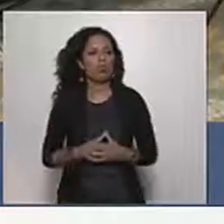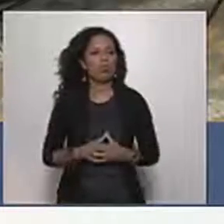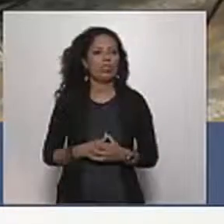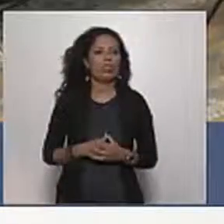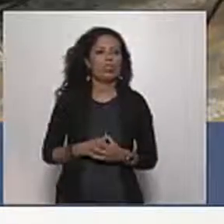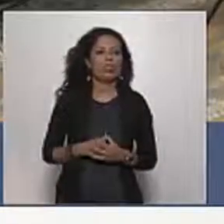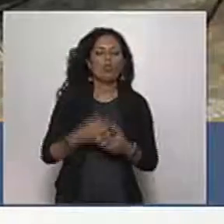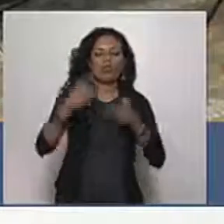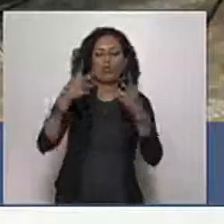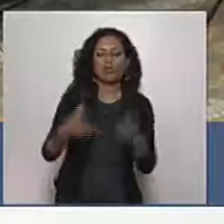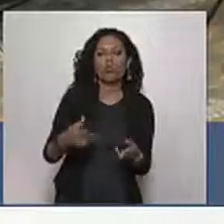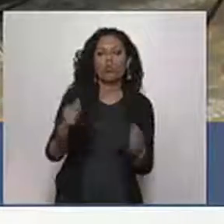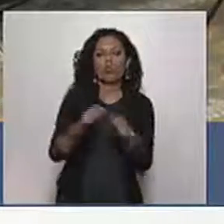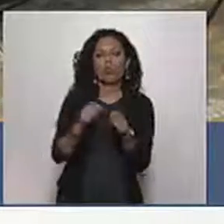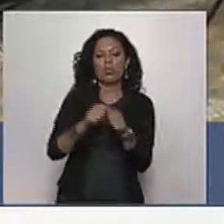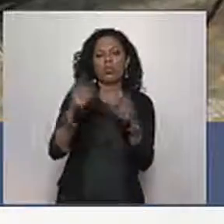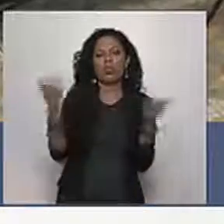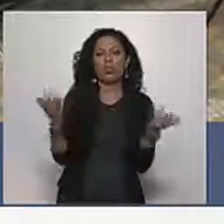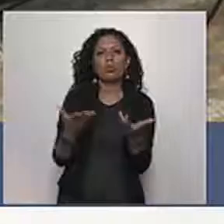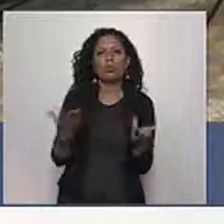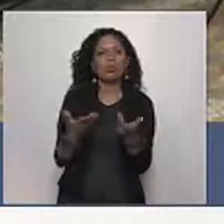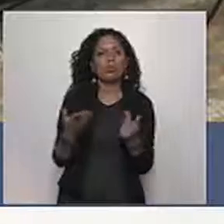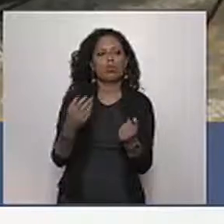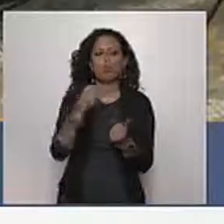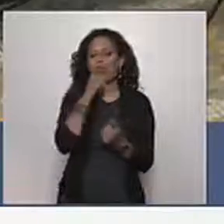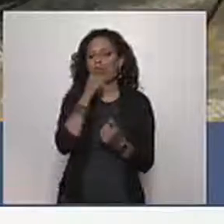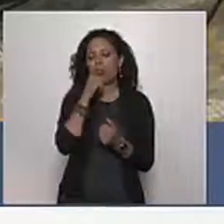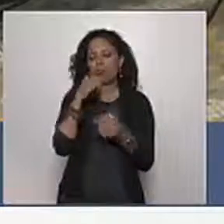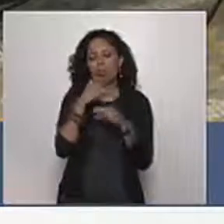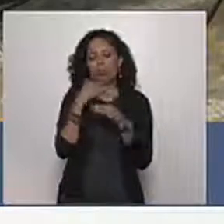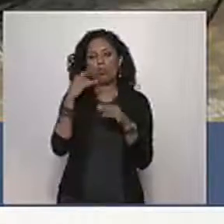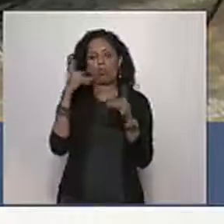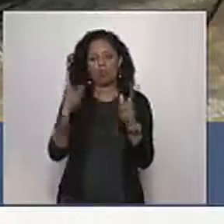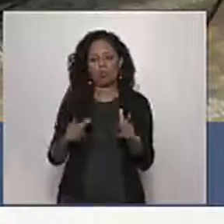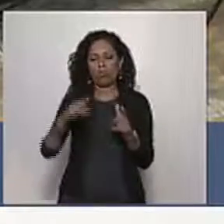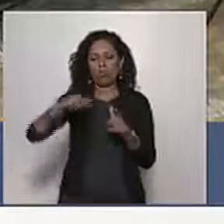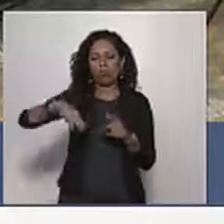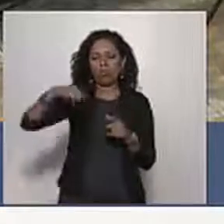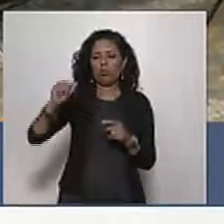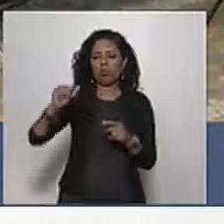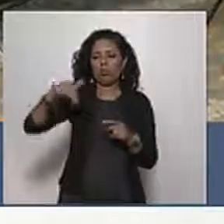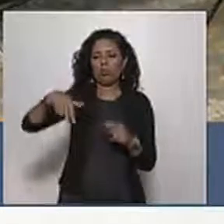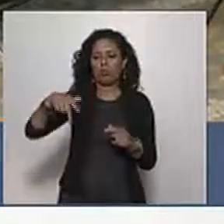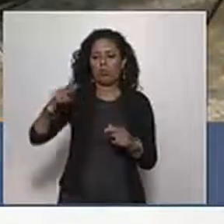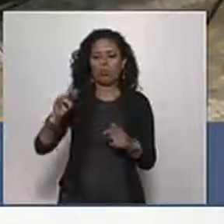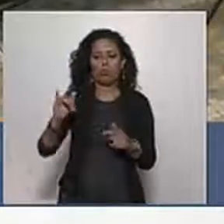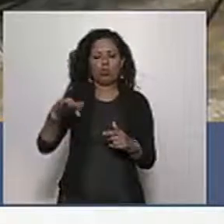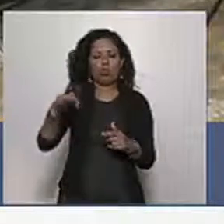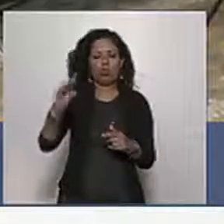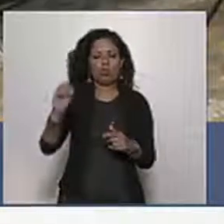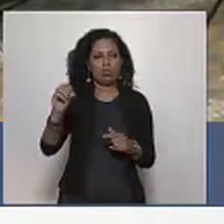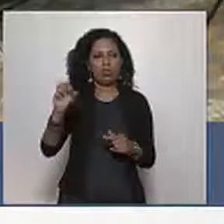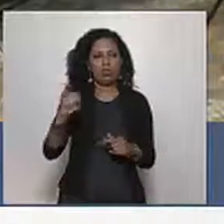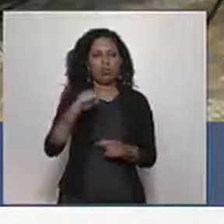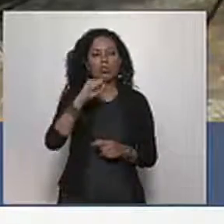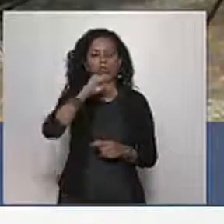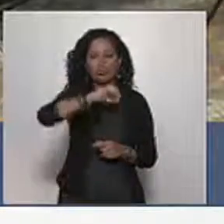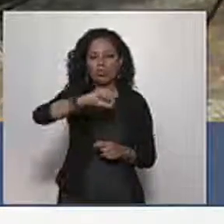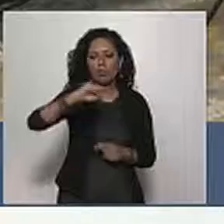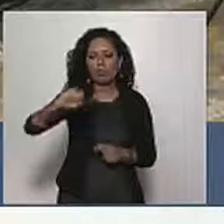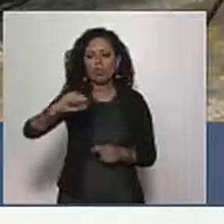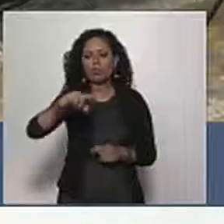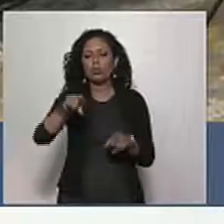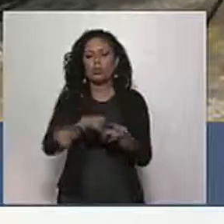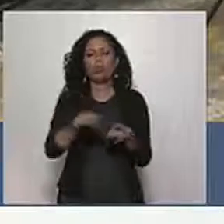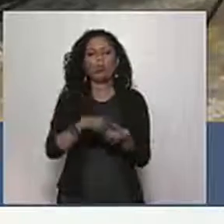que foi, como foi, inclusive, em Manguinhos, que aí assassinou o pedreiro, que é trabalhador também